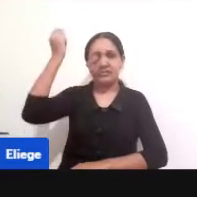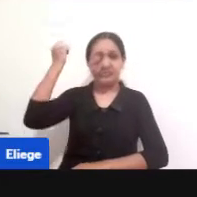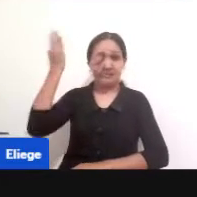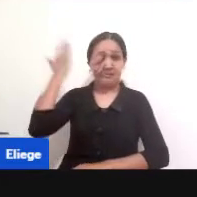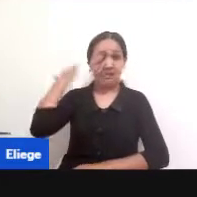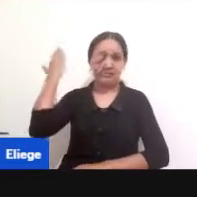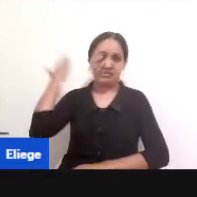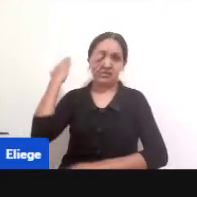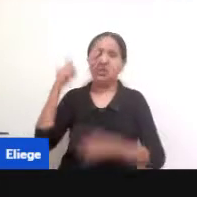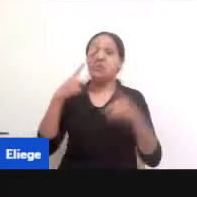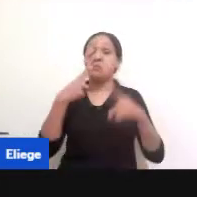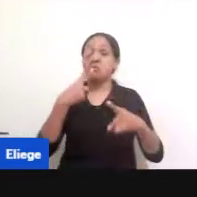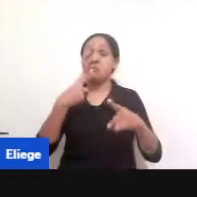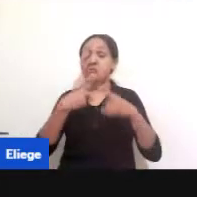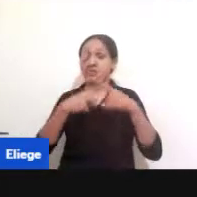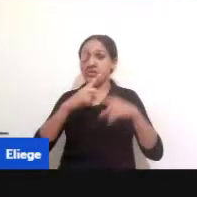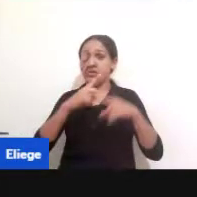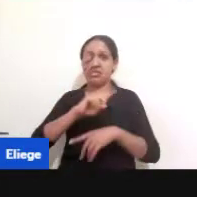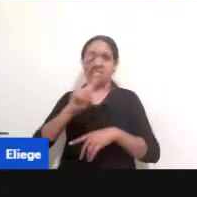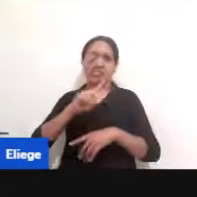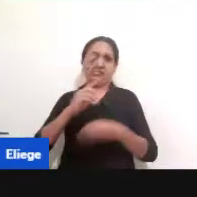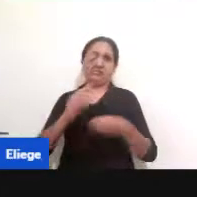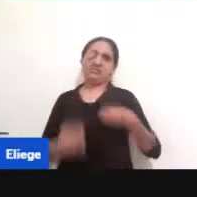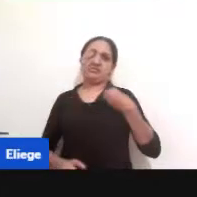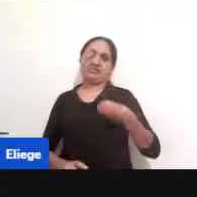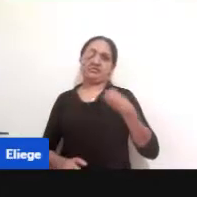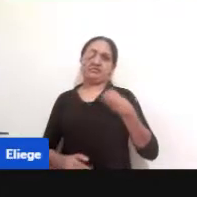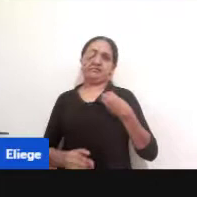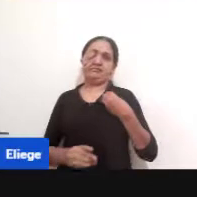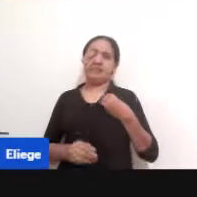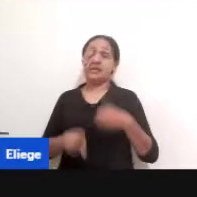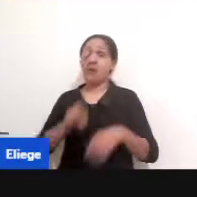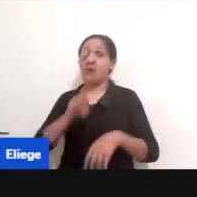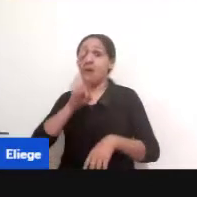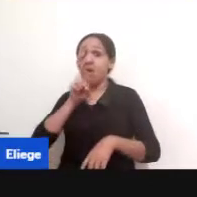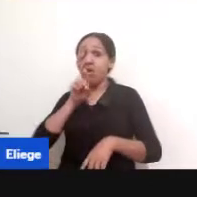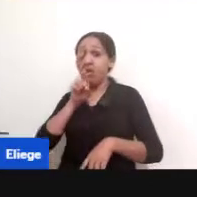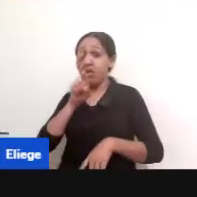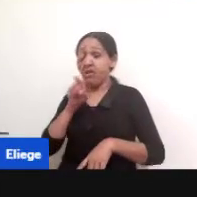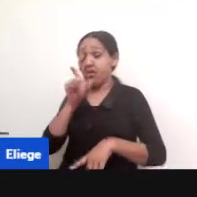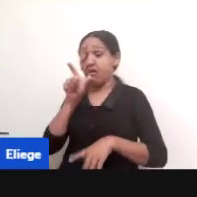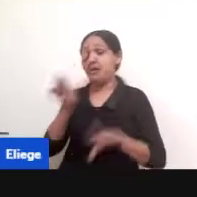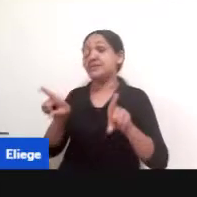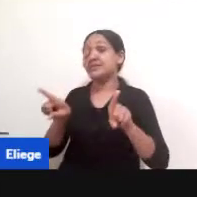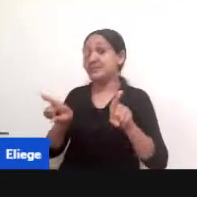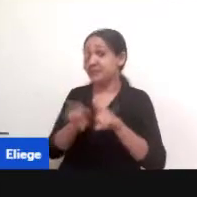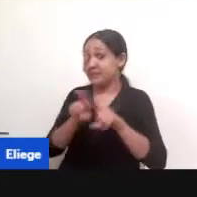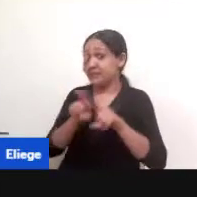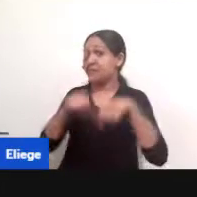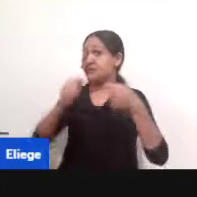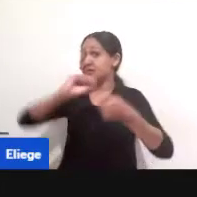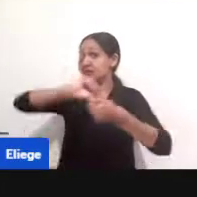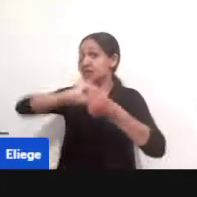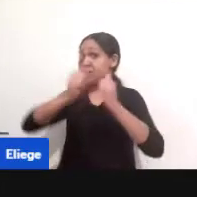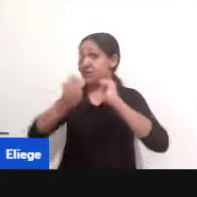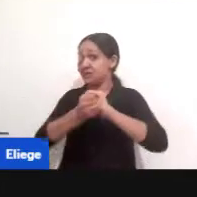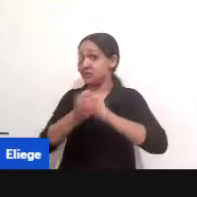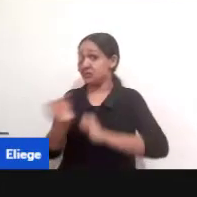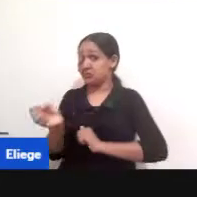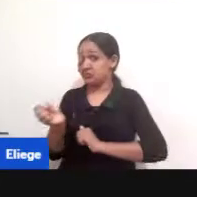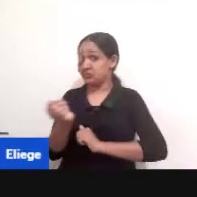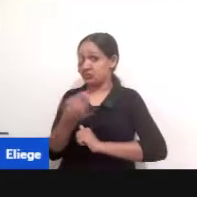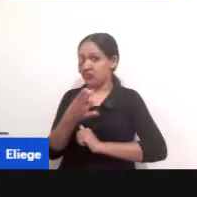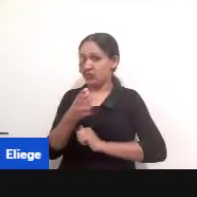ensino o quê? Não presencial. Então, ela também tem que se adaptar a esse novo tipo de ensino, que é o